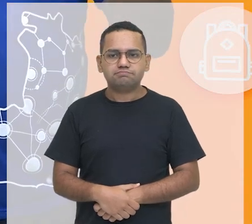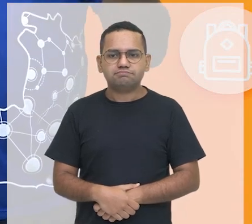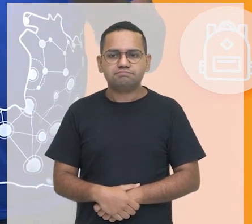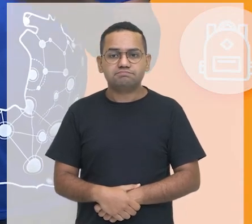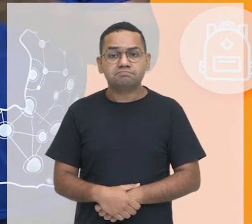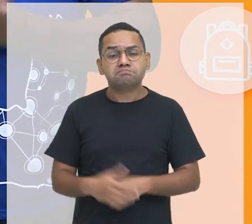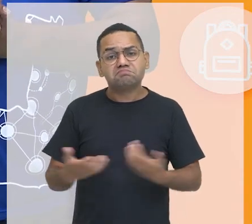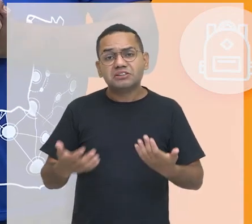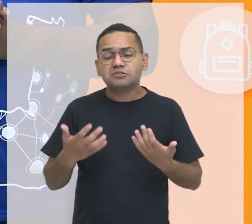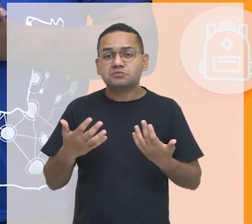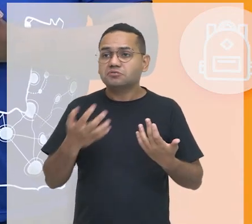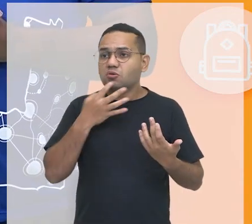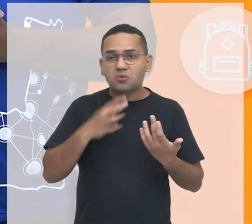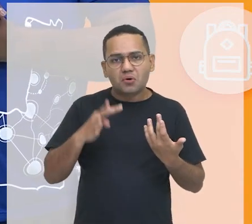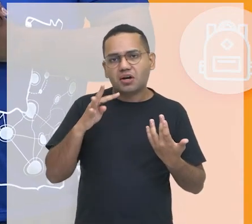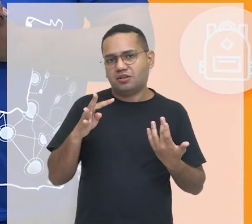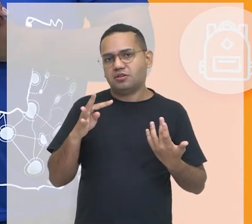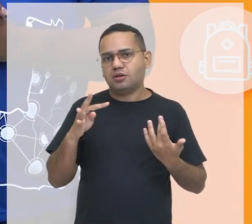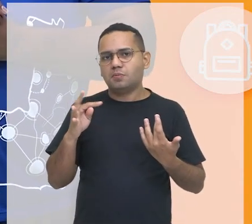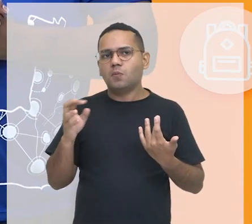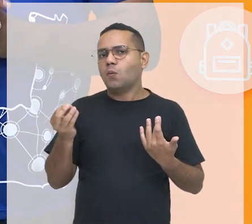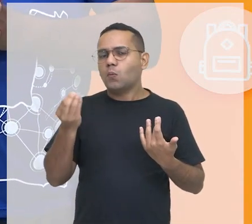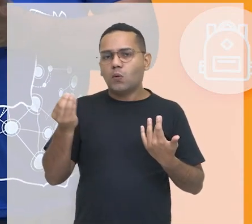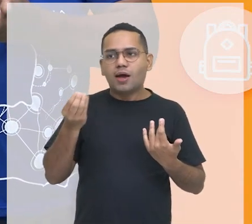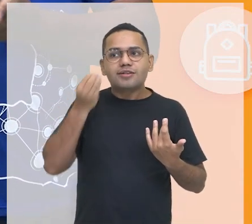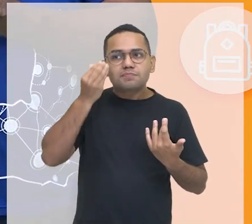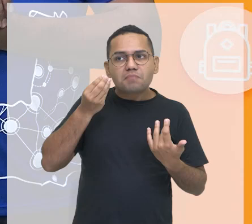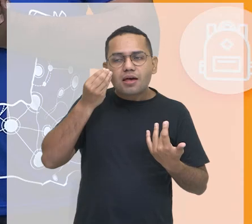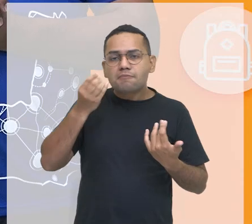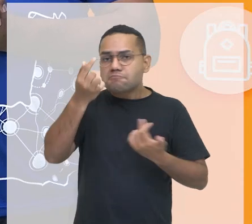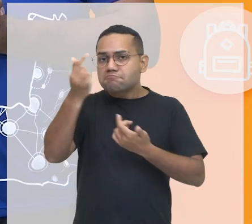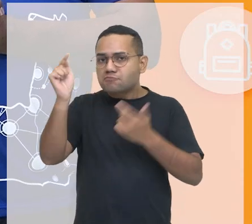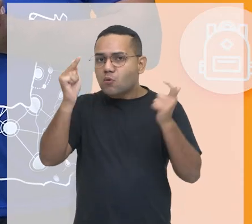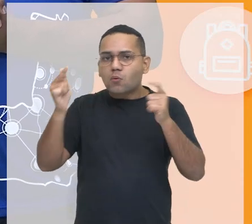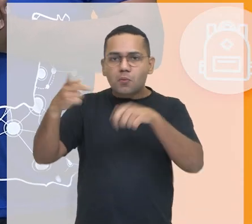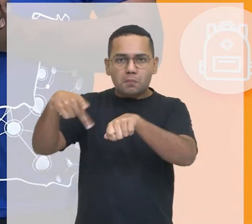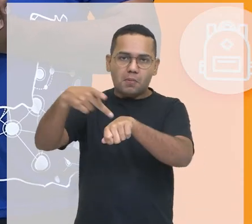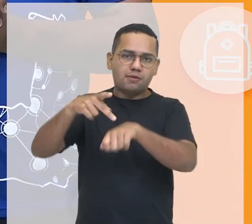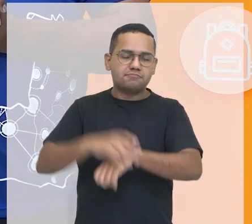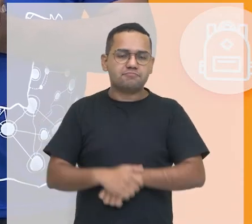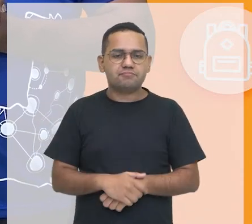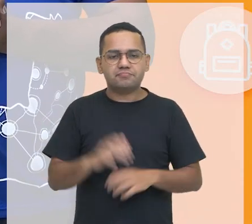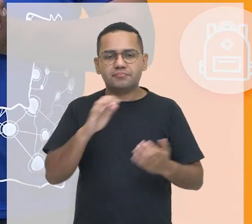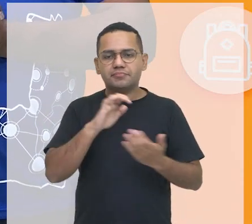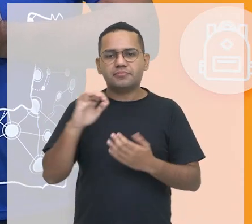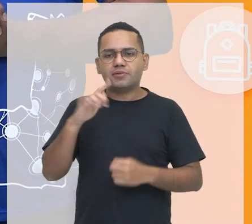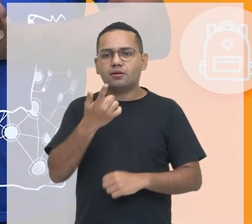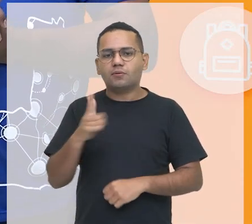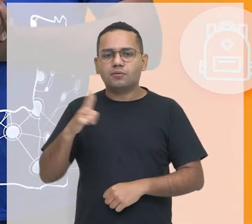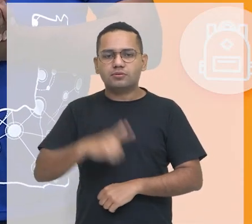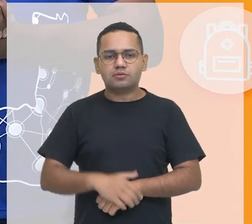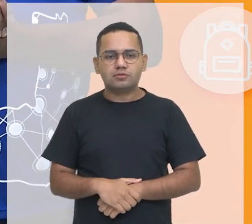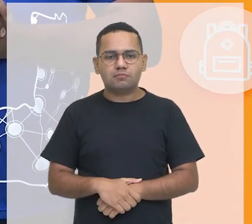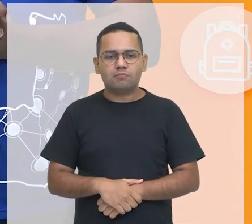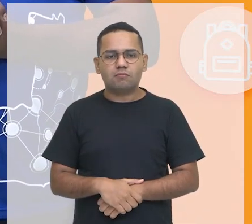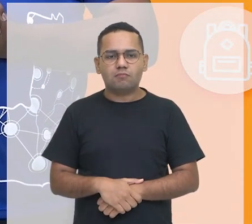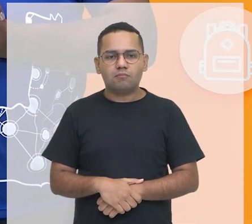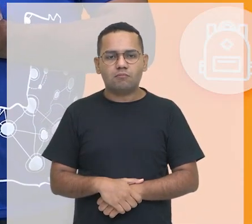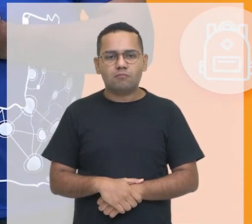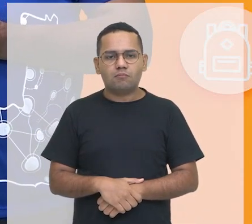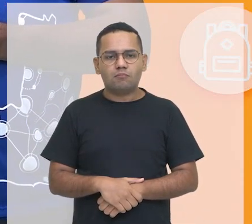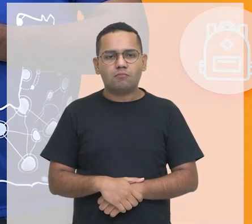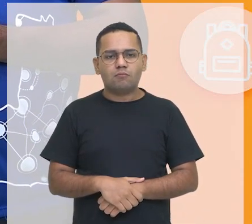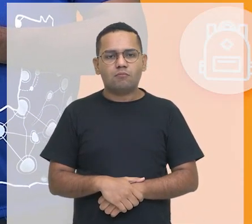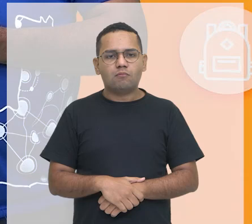muito a realidade de outros países, né? Outra coisa também importante são os casos de sucesso na defesa